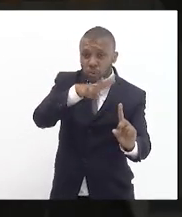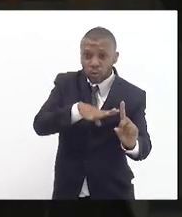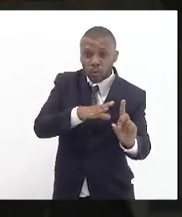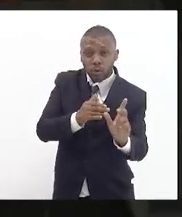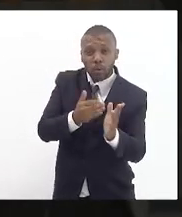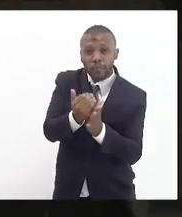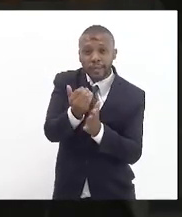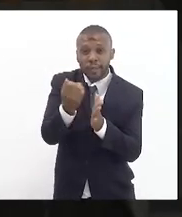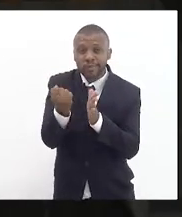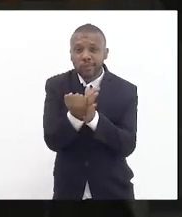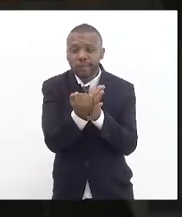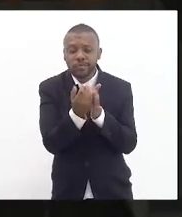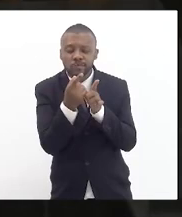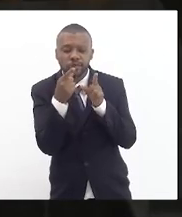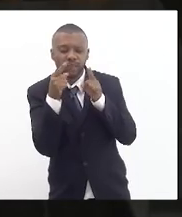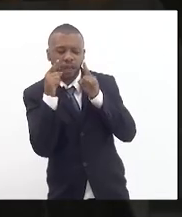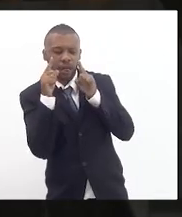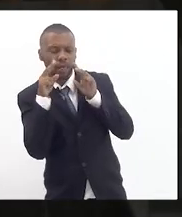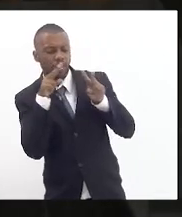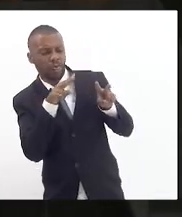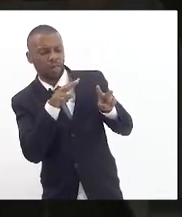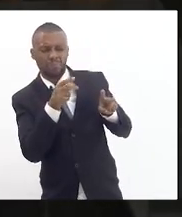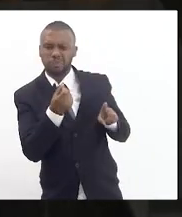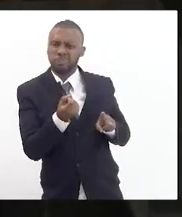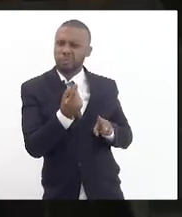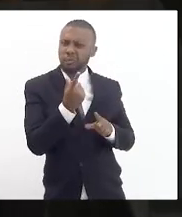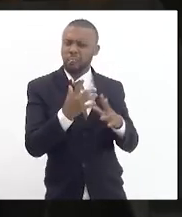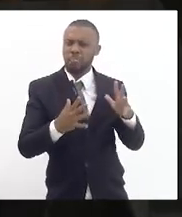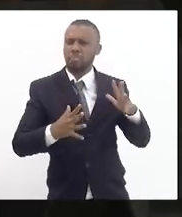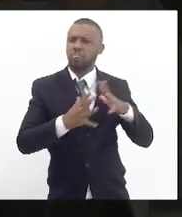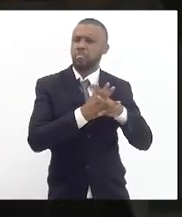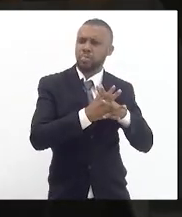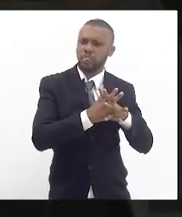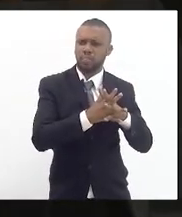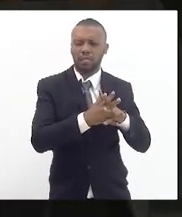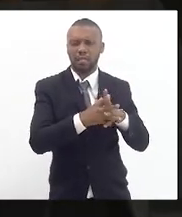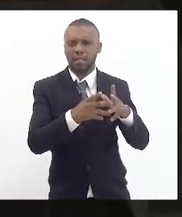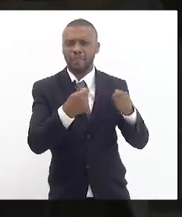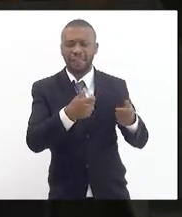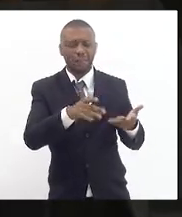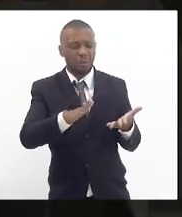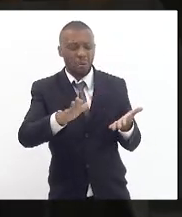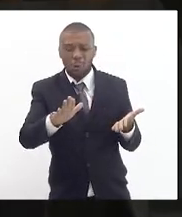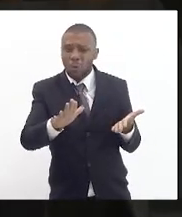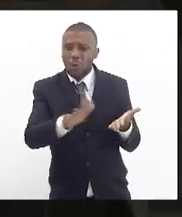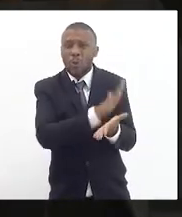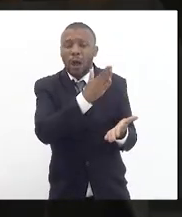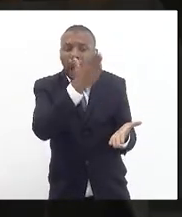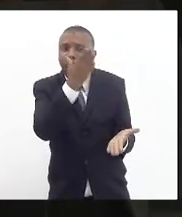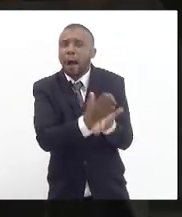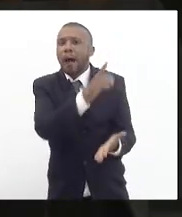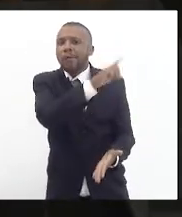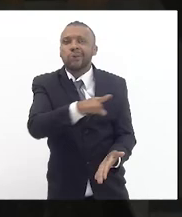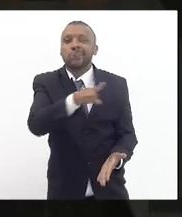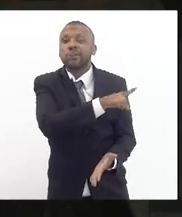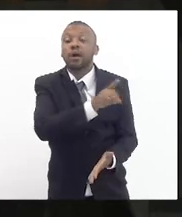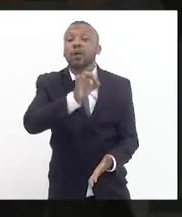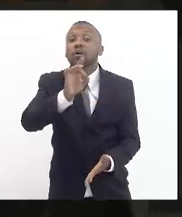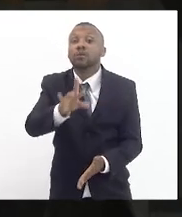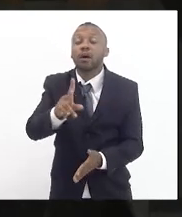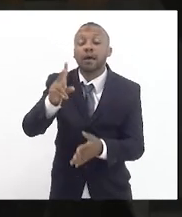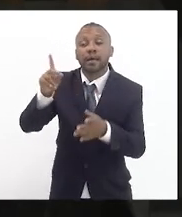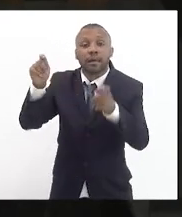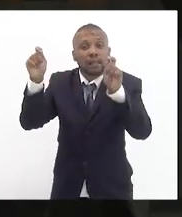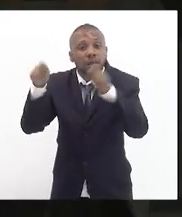vistos como cultos exógenos que tinham que ser combatido tinha que valer Os cultos do